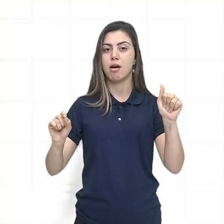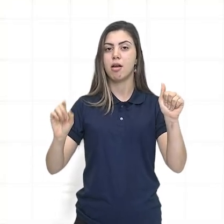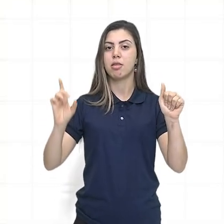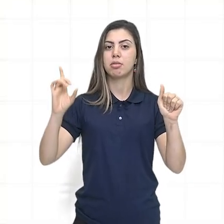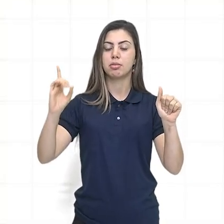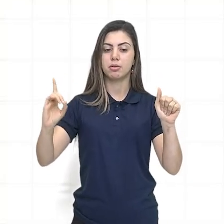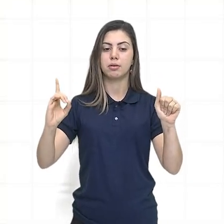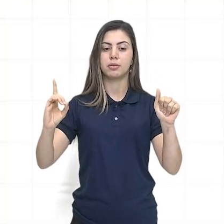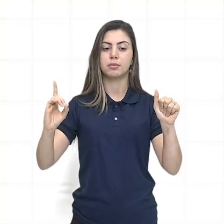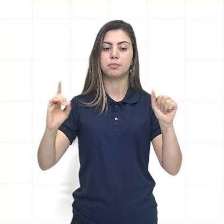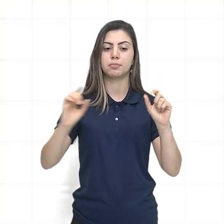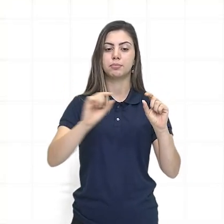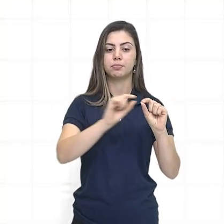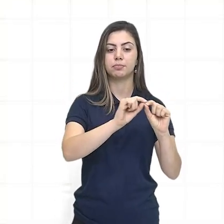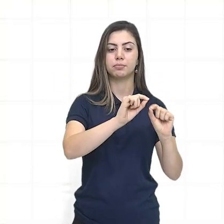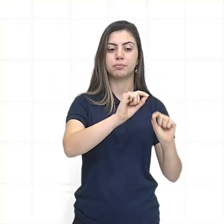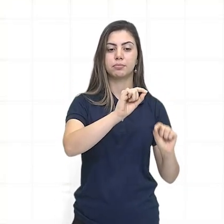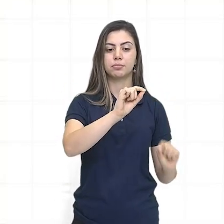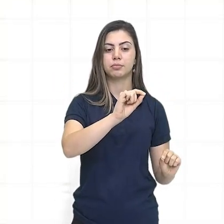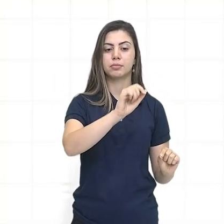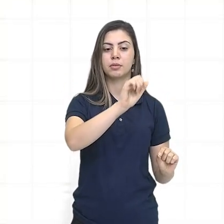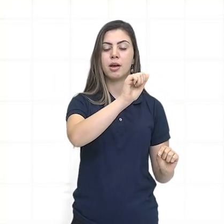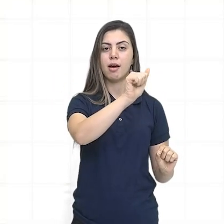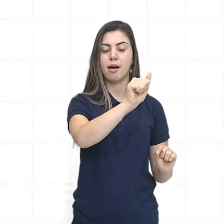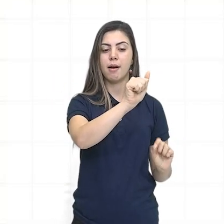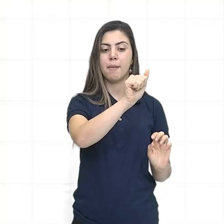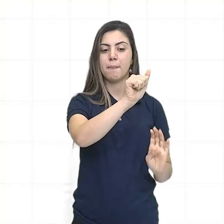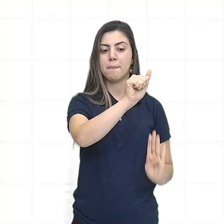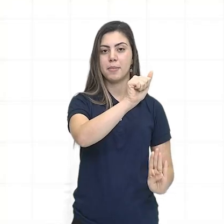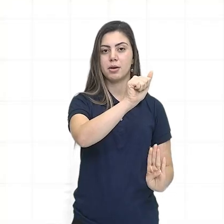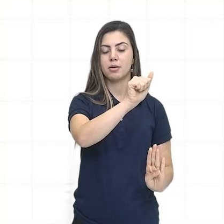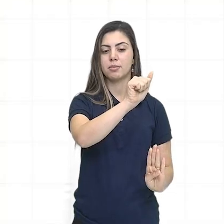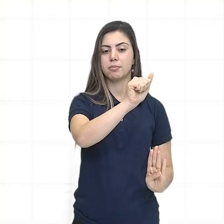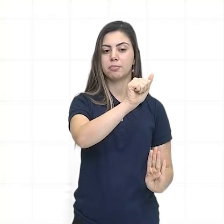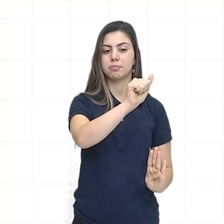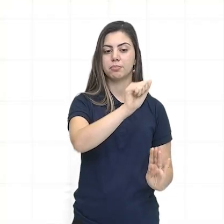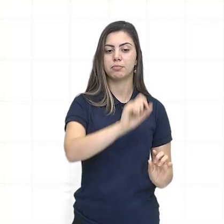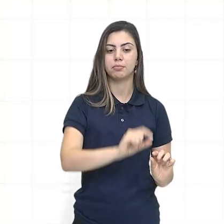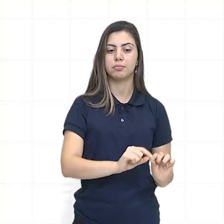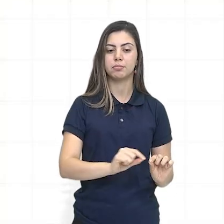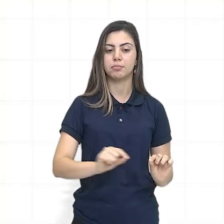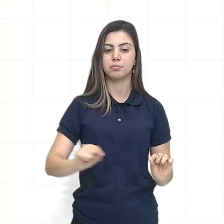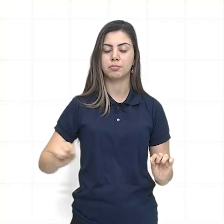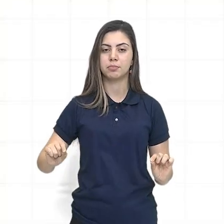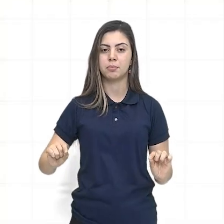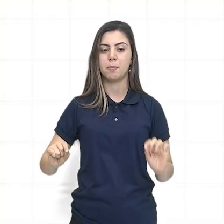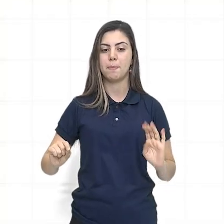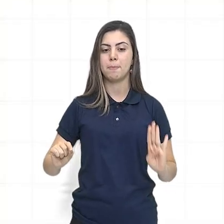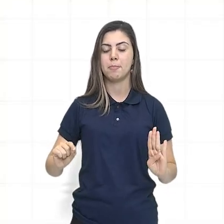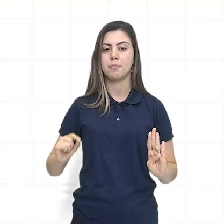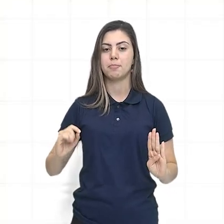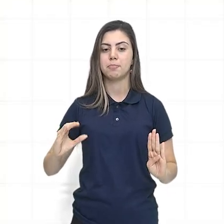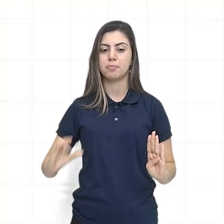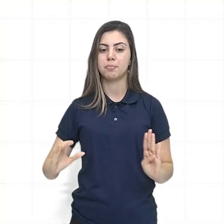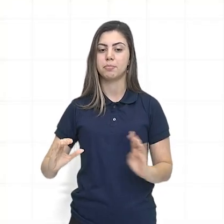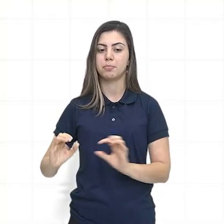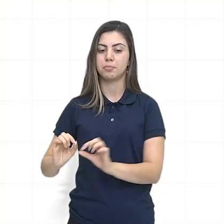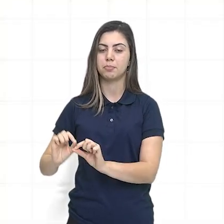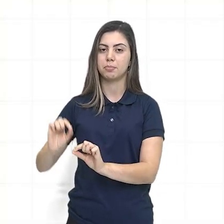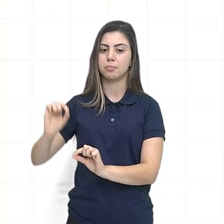posso considerar o segmento AB com a barrinha em cima, o BC e